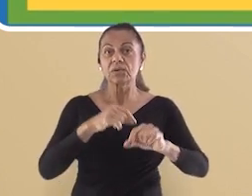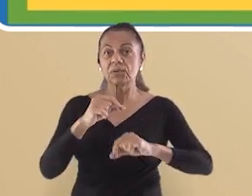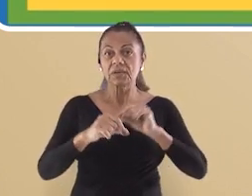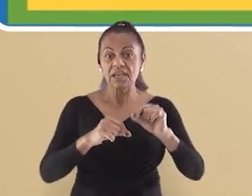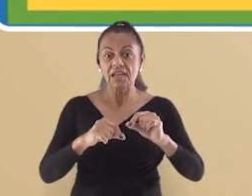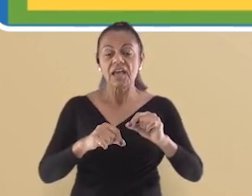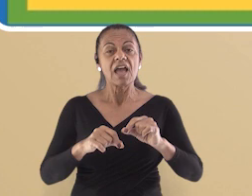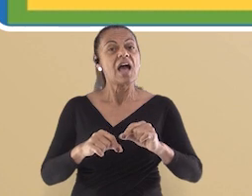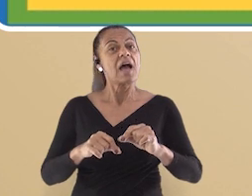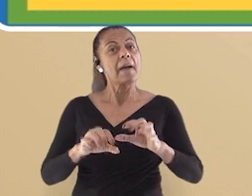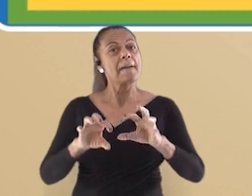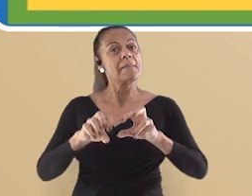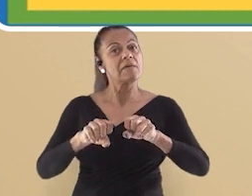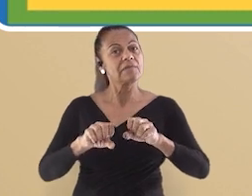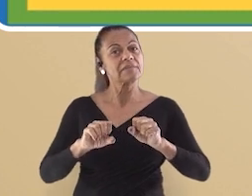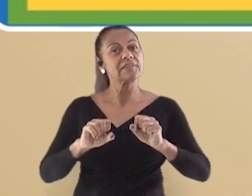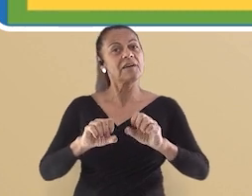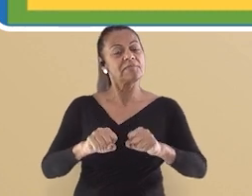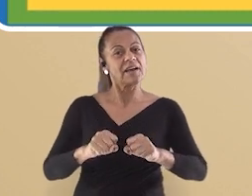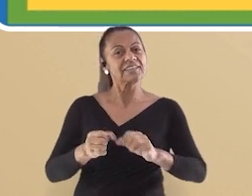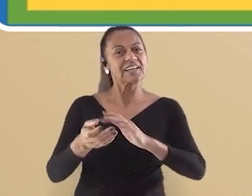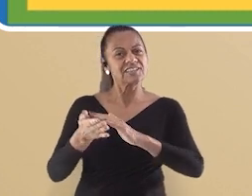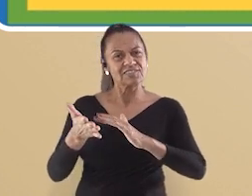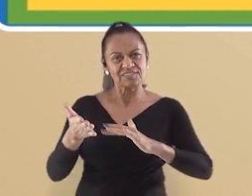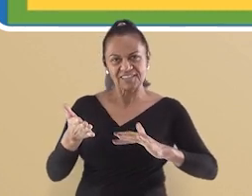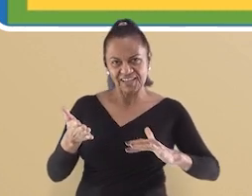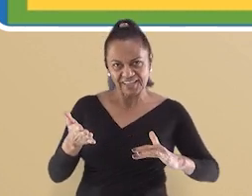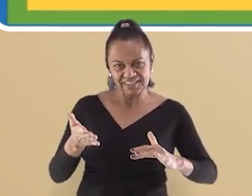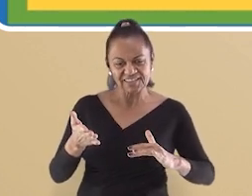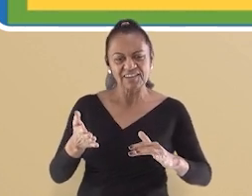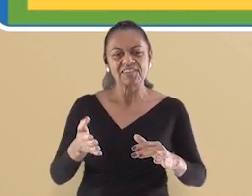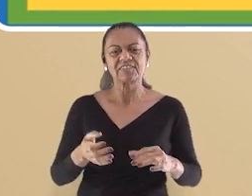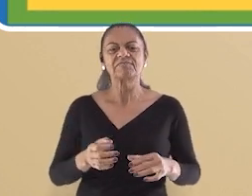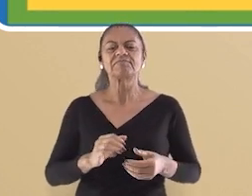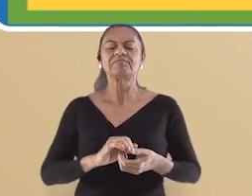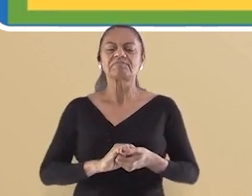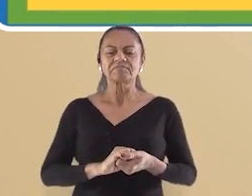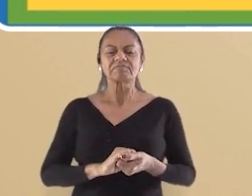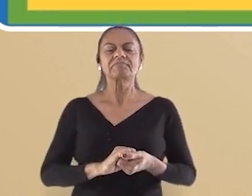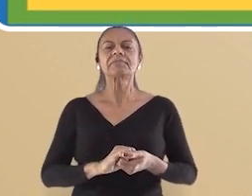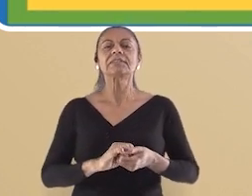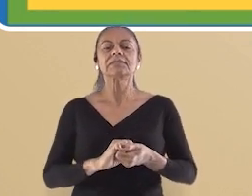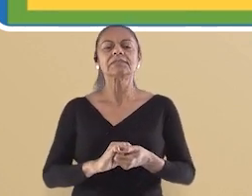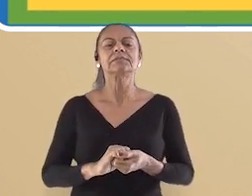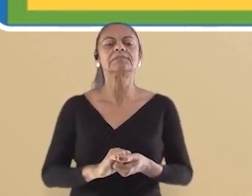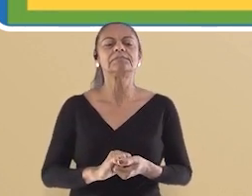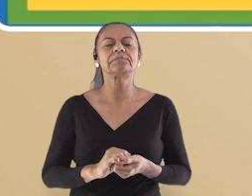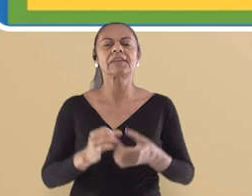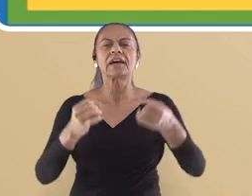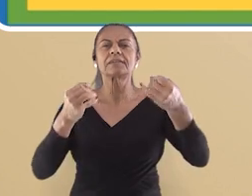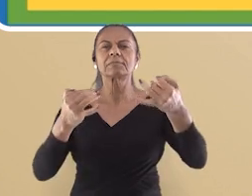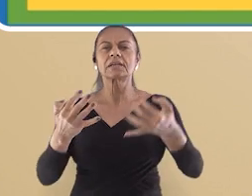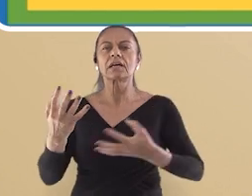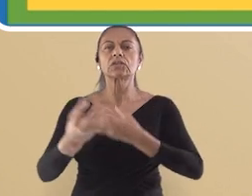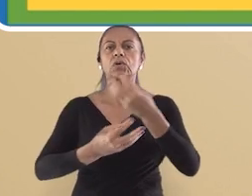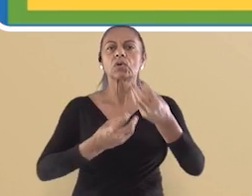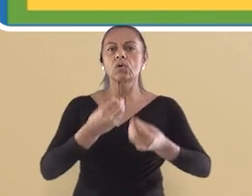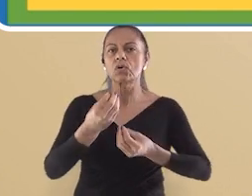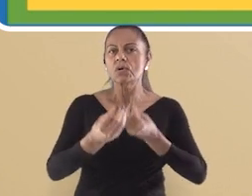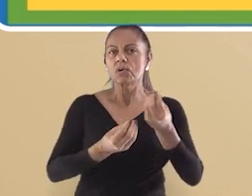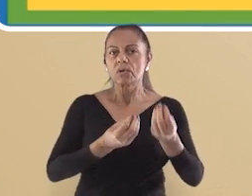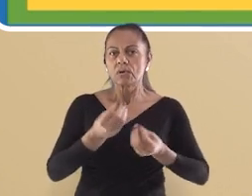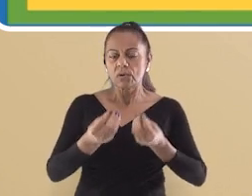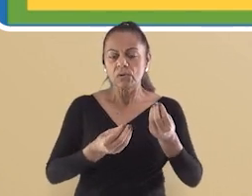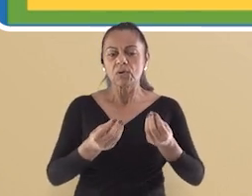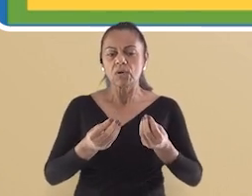meio copo de água, dinossauros de plástico, folhas ou conchas. Misture todos os ingredientes até formar uma massa. Abra a